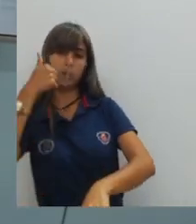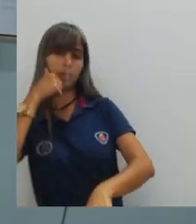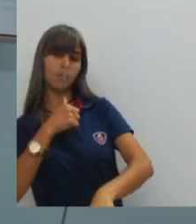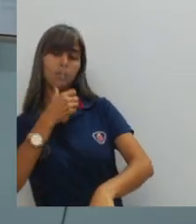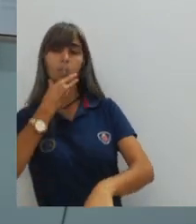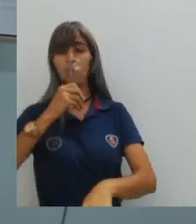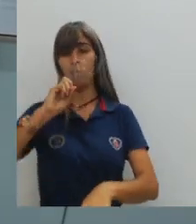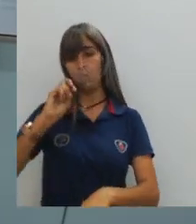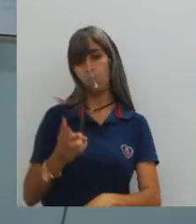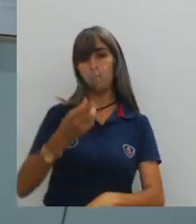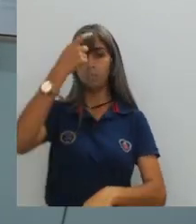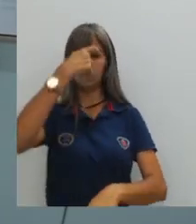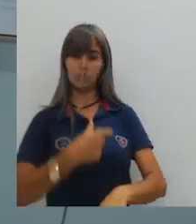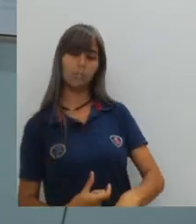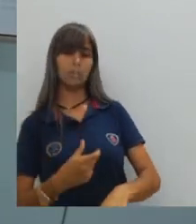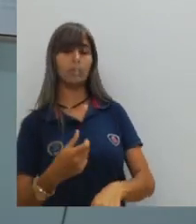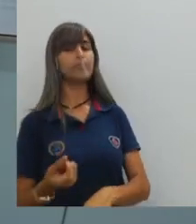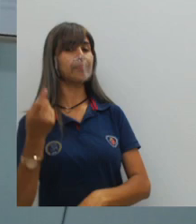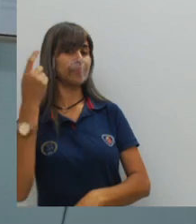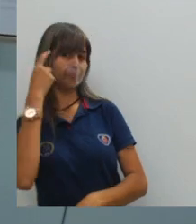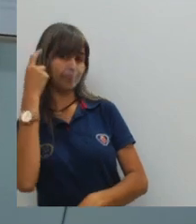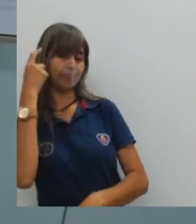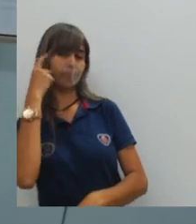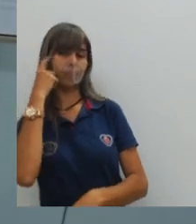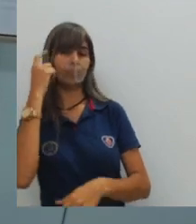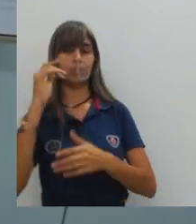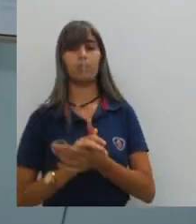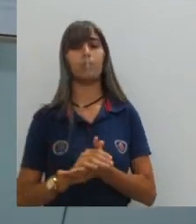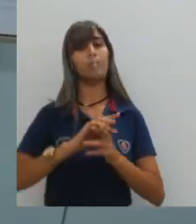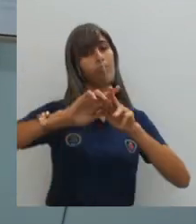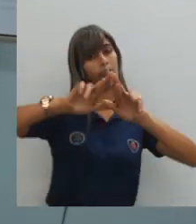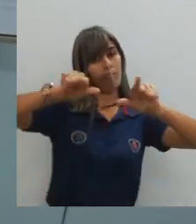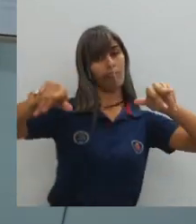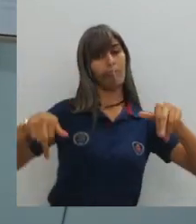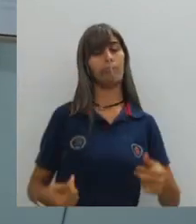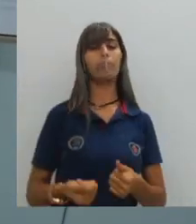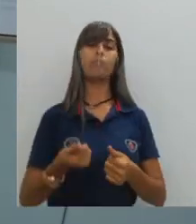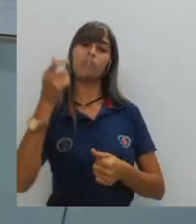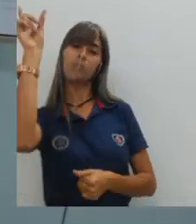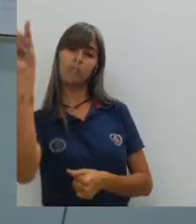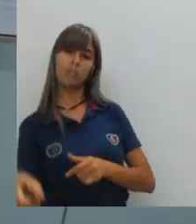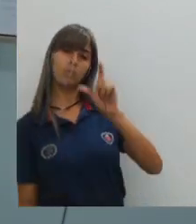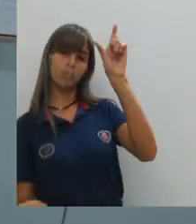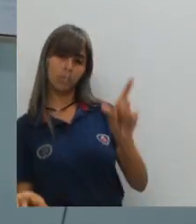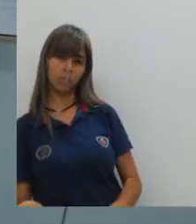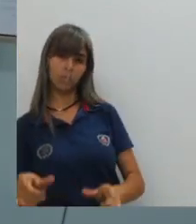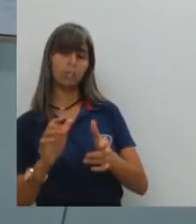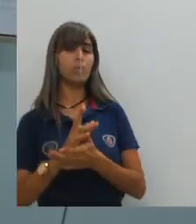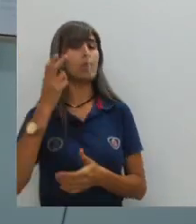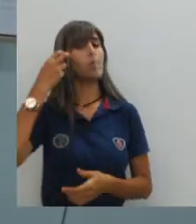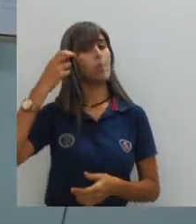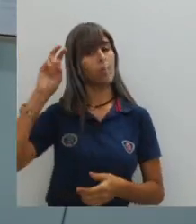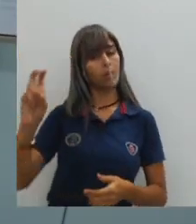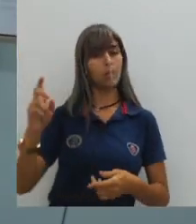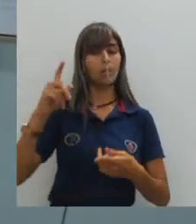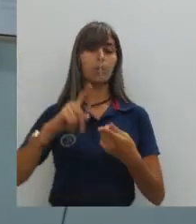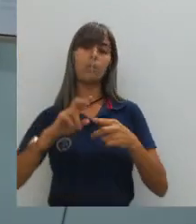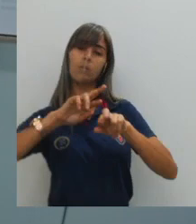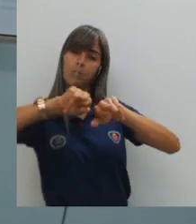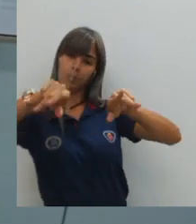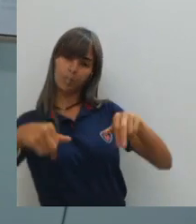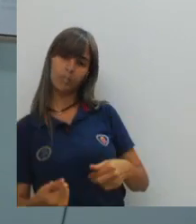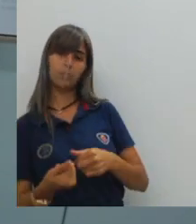das condições que nos levam a pensar na diversidade humana, cultural e a